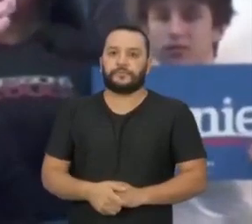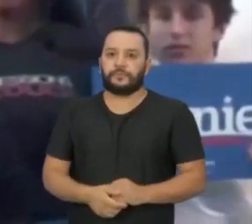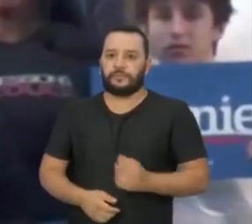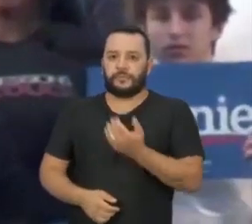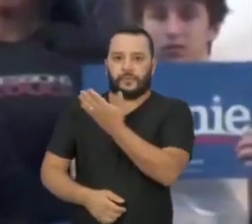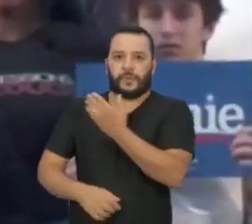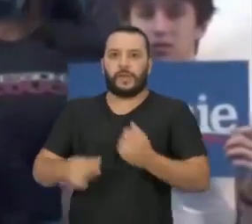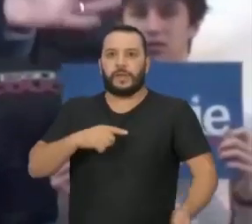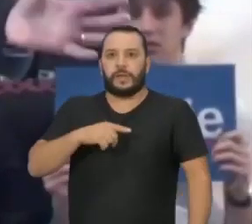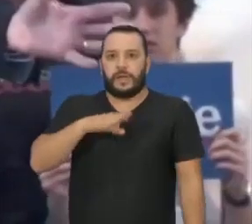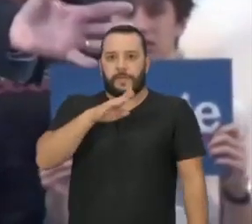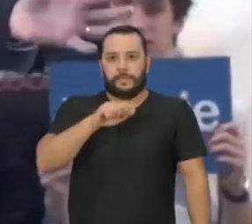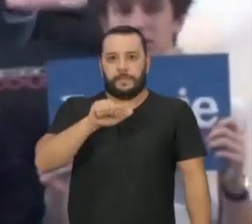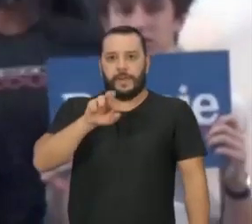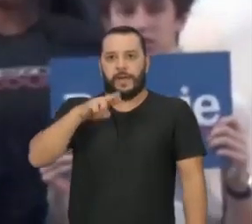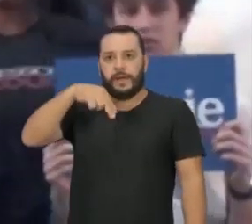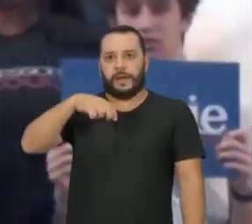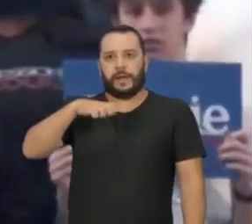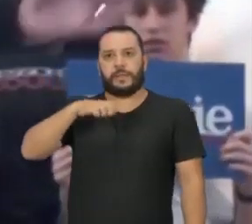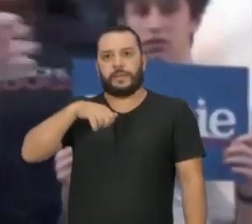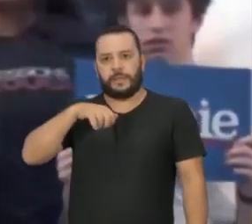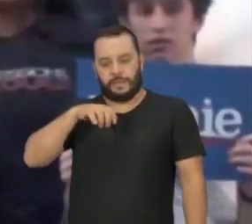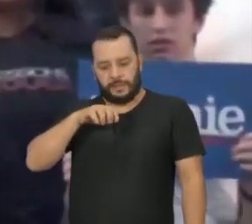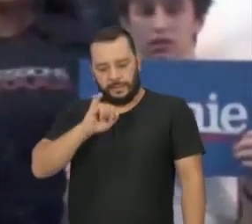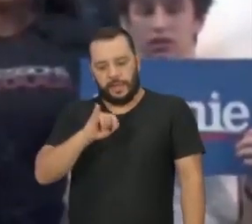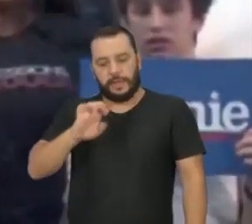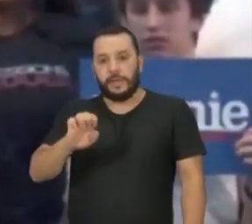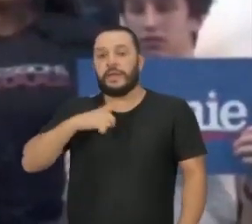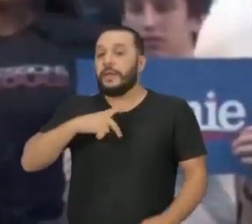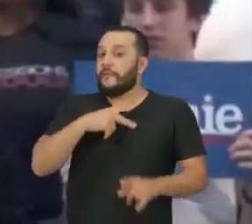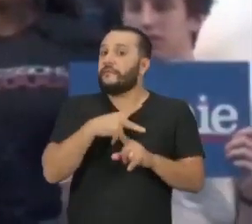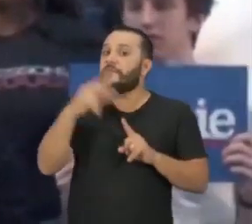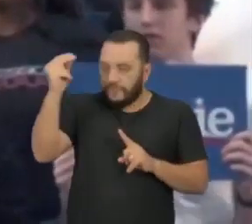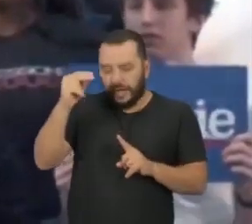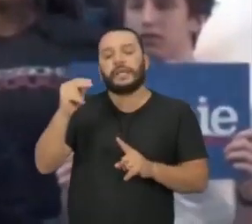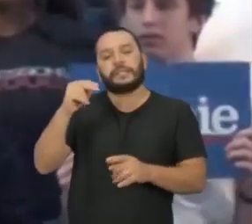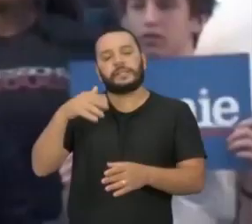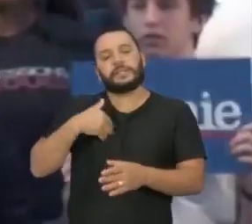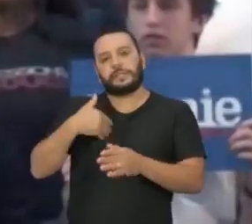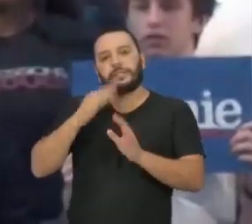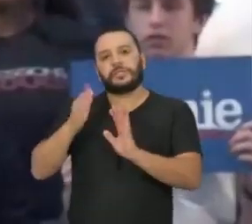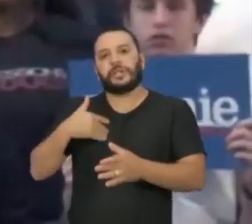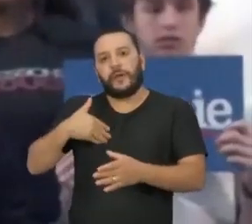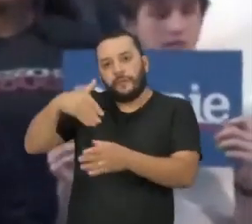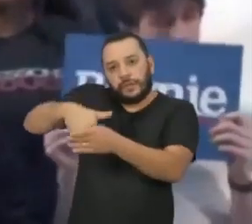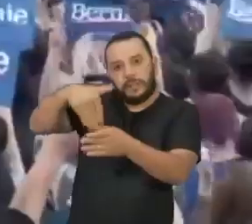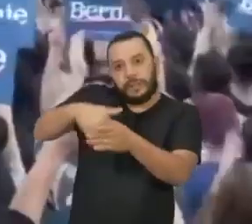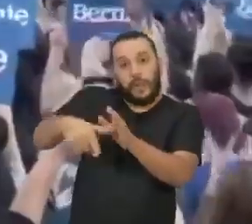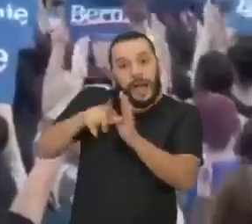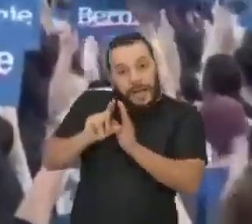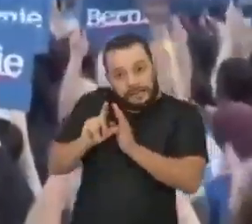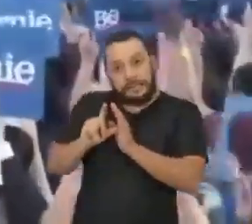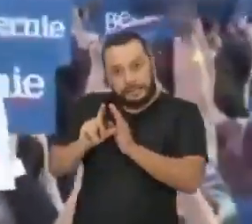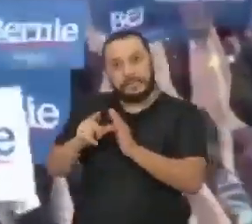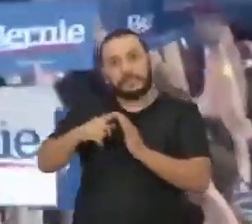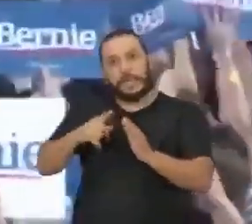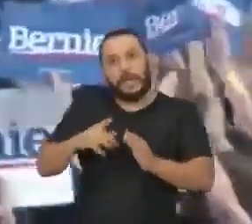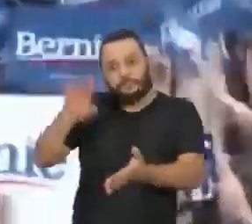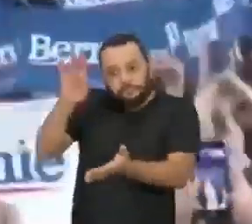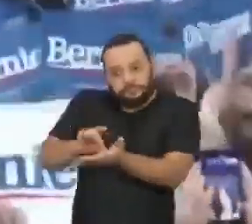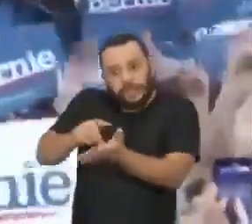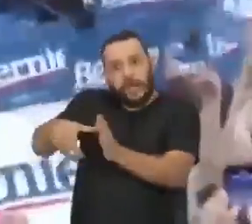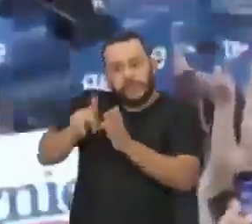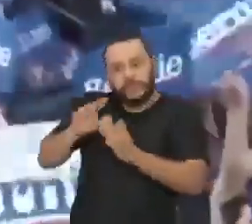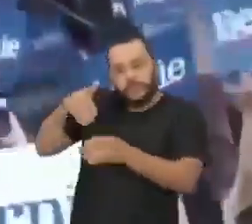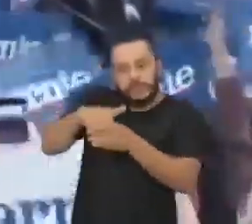Bernie Sanders vence com folgas prévias do Partido Democrata para as eleições presidenciais em Nevada, nos Estados Unidos. O senador obteve mais do que